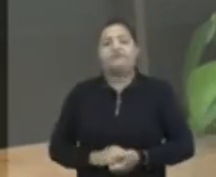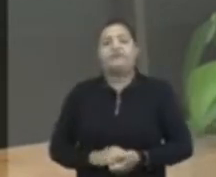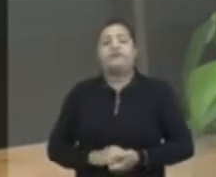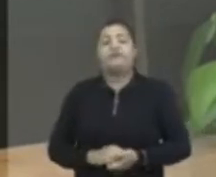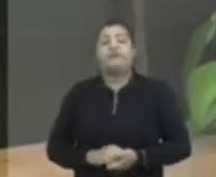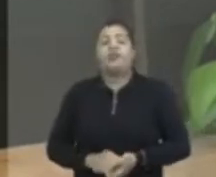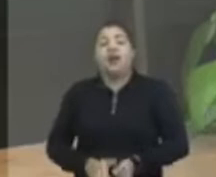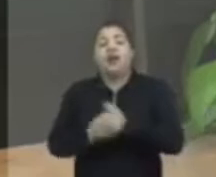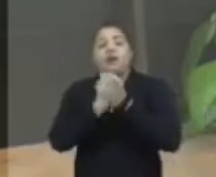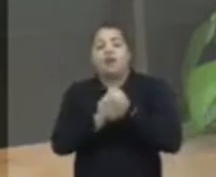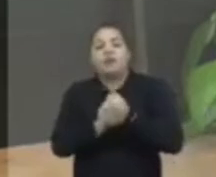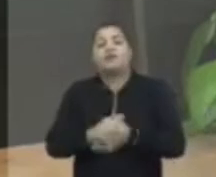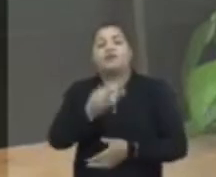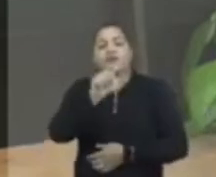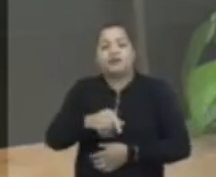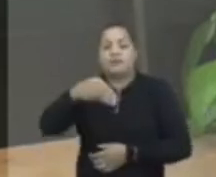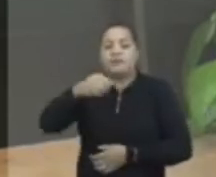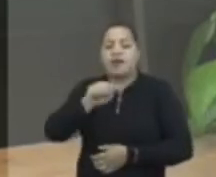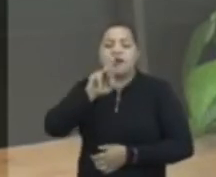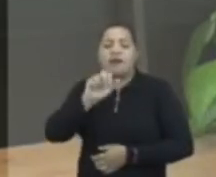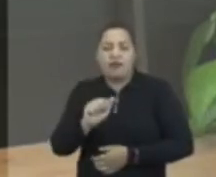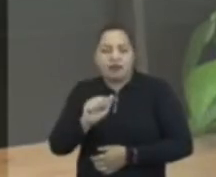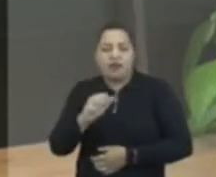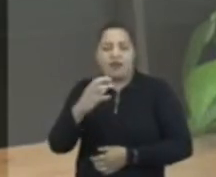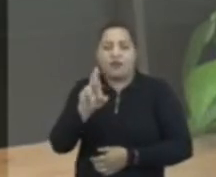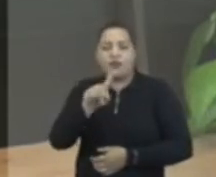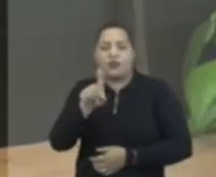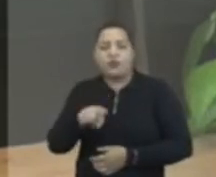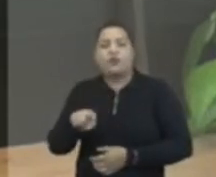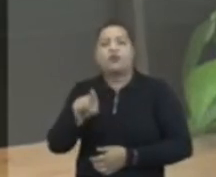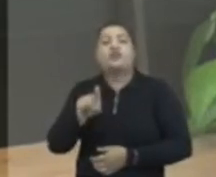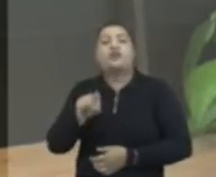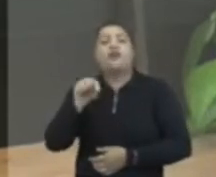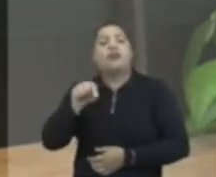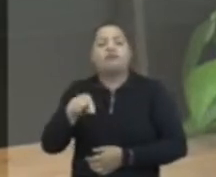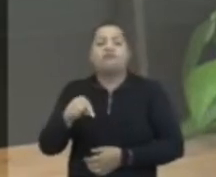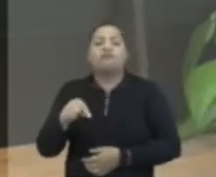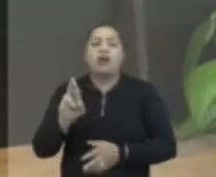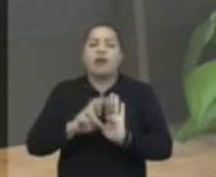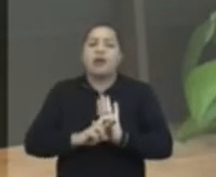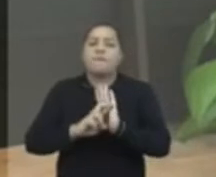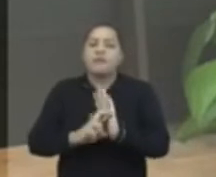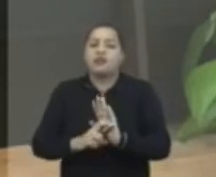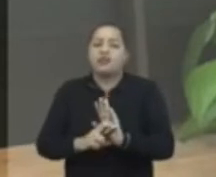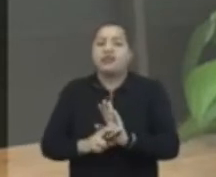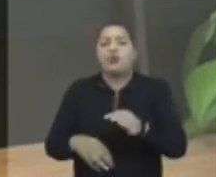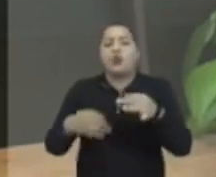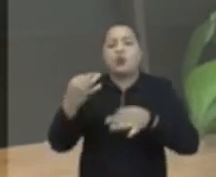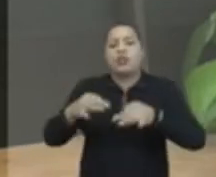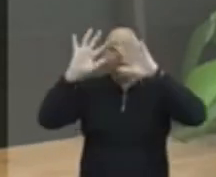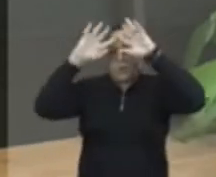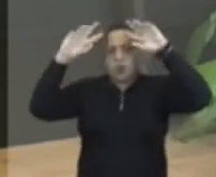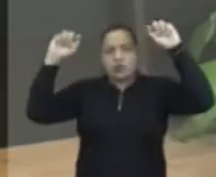doutora Maria Lúcia Barbalho da Cruz, presidente do Tribunal de Contas dos Municípios, também um tribunal que o Ministério Público Federal mantém um diálogo